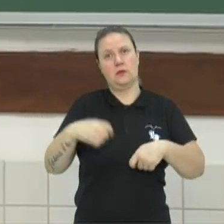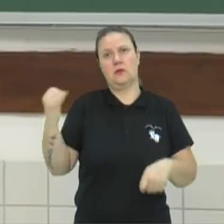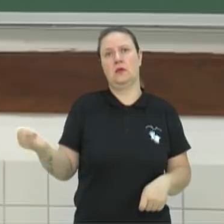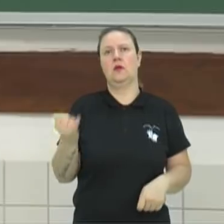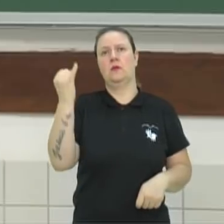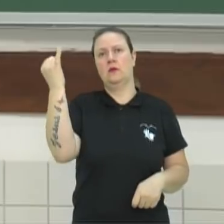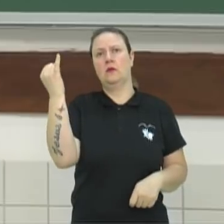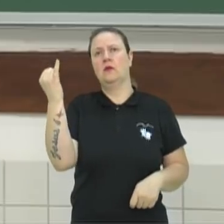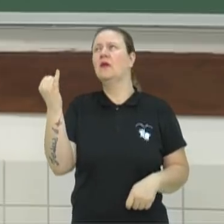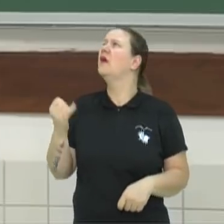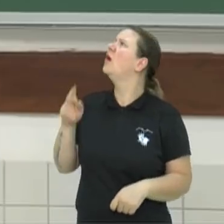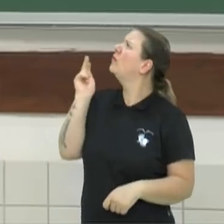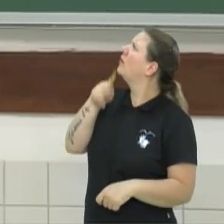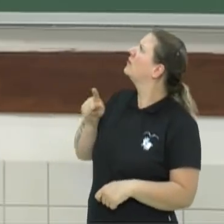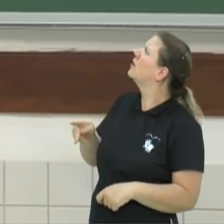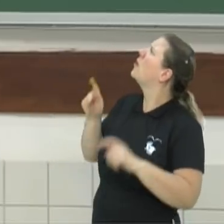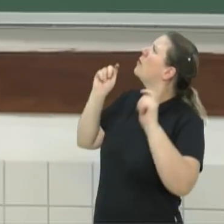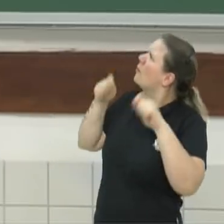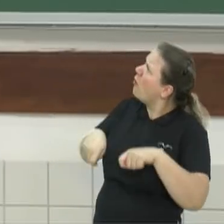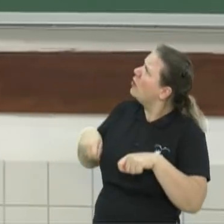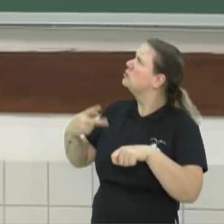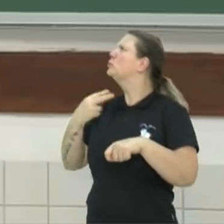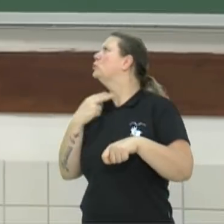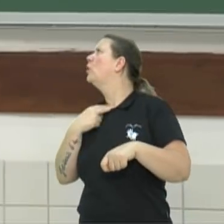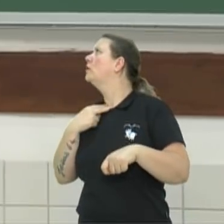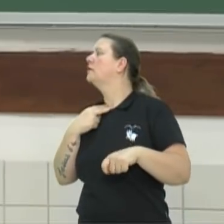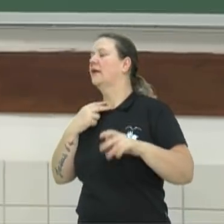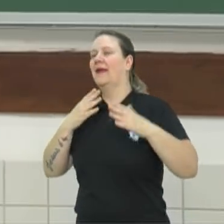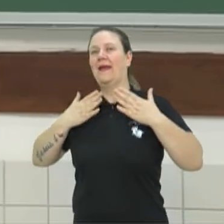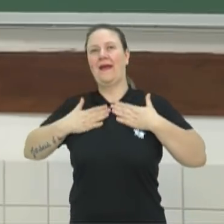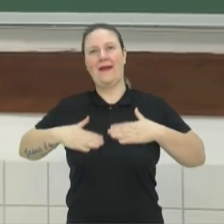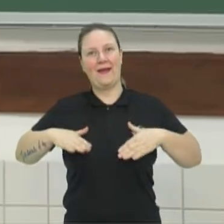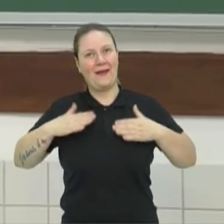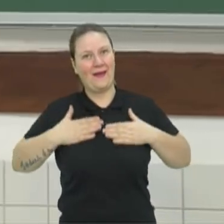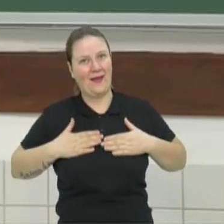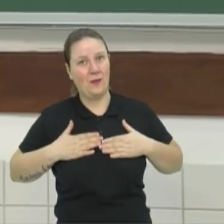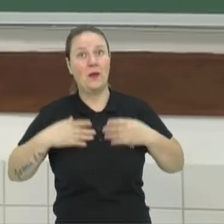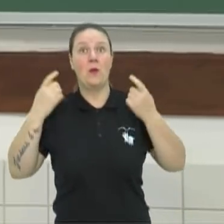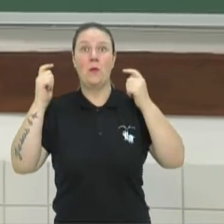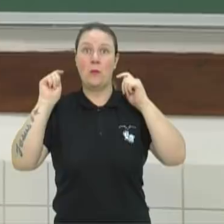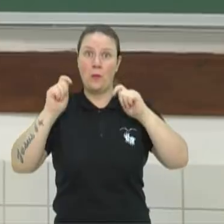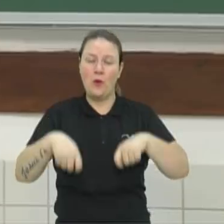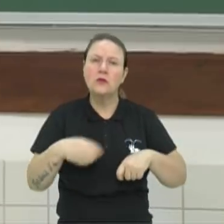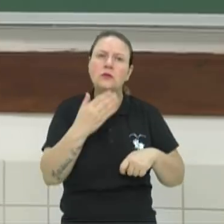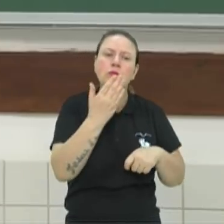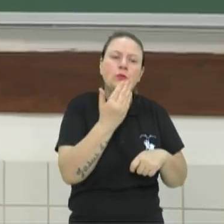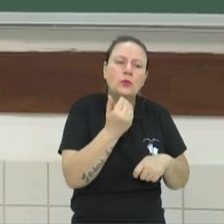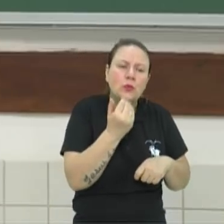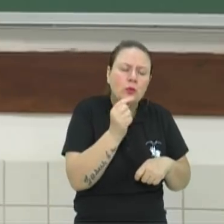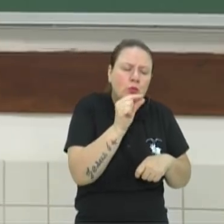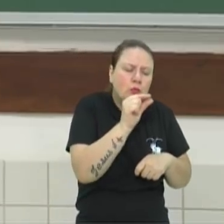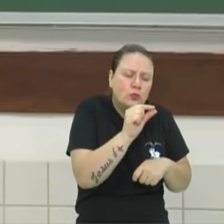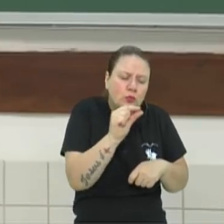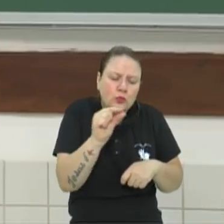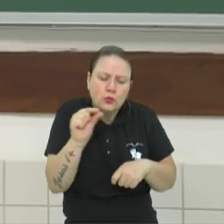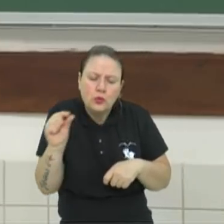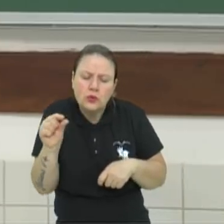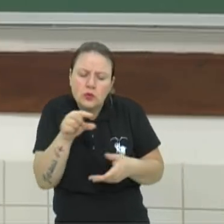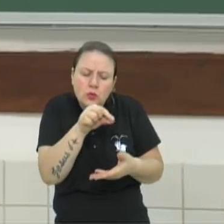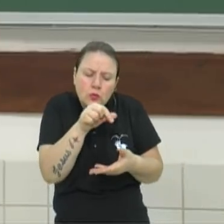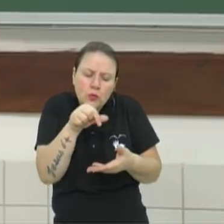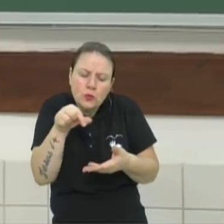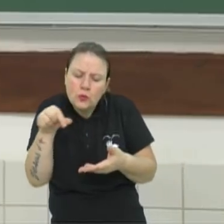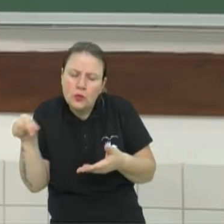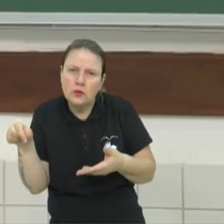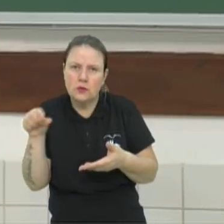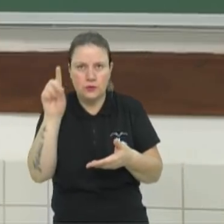você está dizendo que é para fazer ou não é para fazer? É para fazer com moderação. Embora seja ruim, o seu uso é essencial. Por isso,